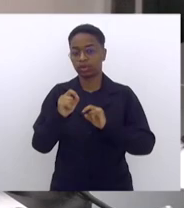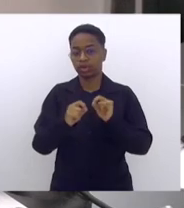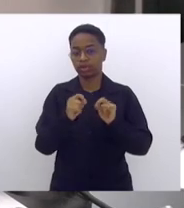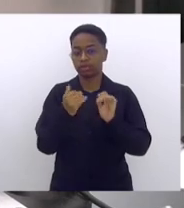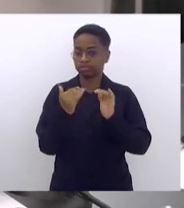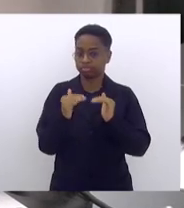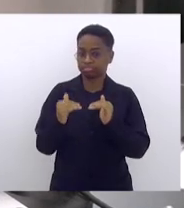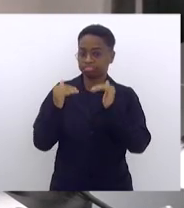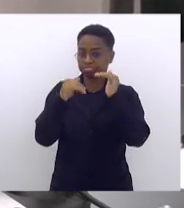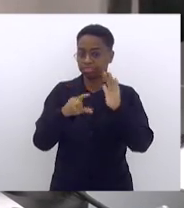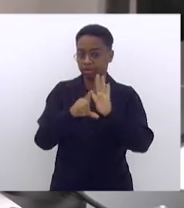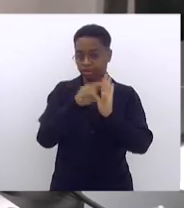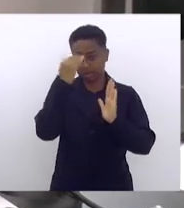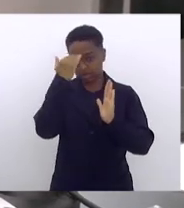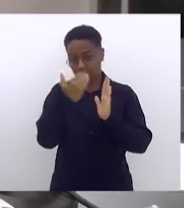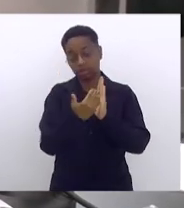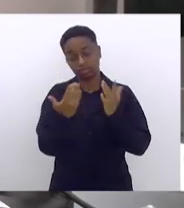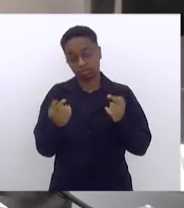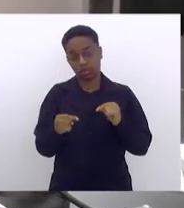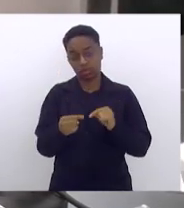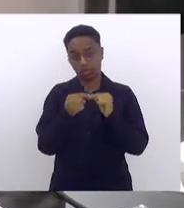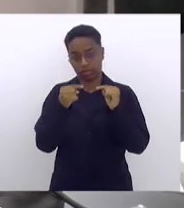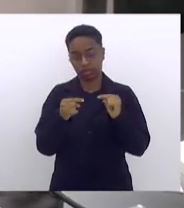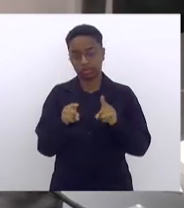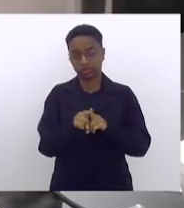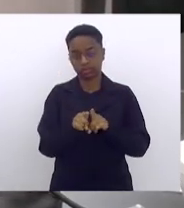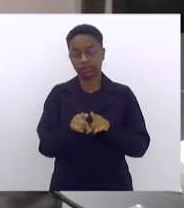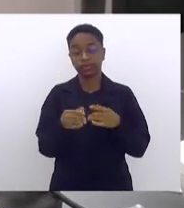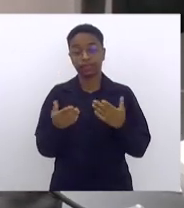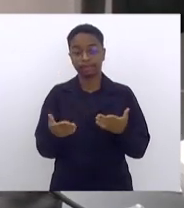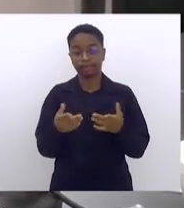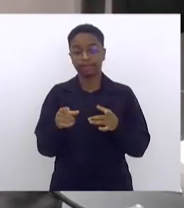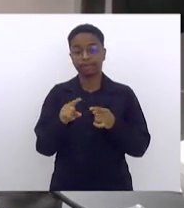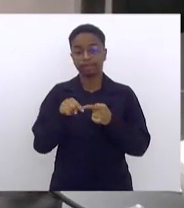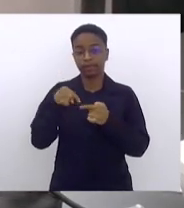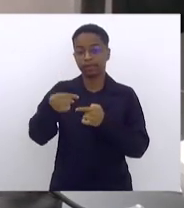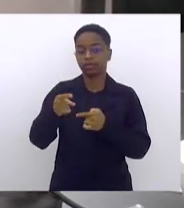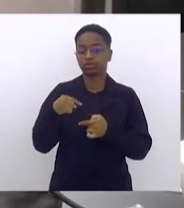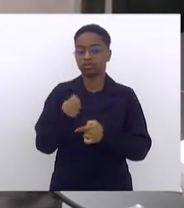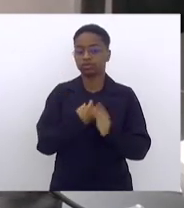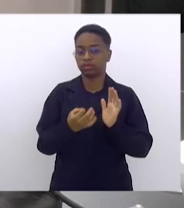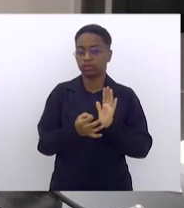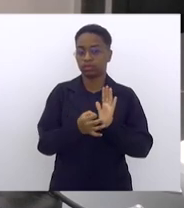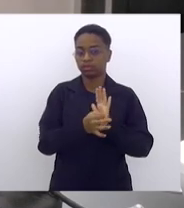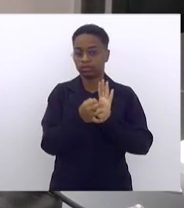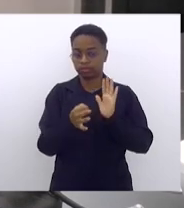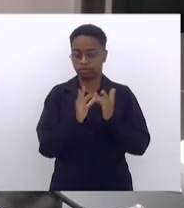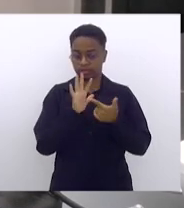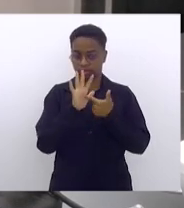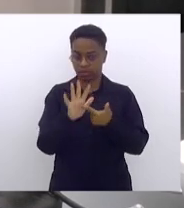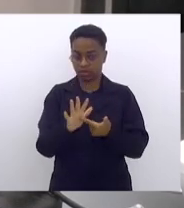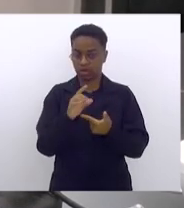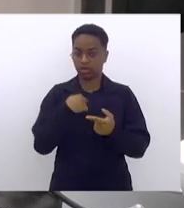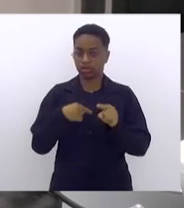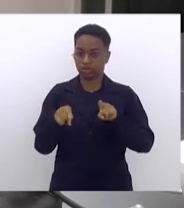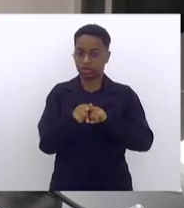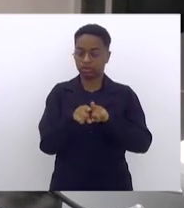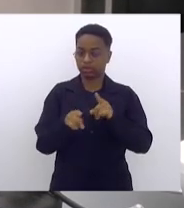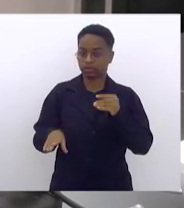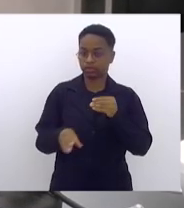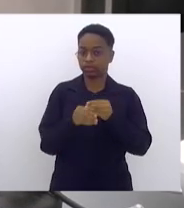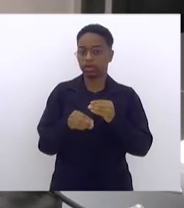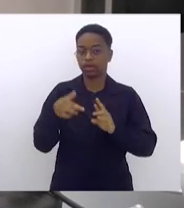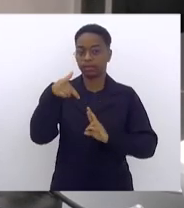parte do nosso ordenamento. E aí, mais precisamente, a gente faz referência no parecer, e eu acrescento o parágrafo 2º do artigo